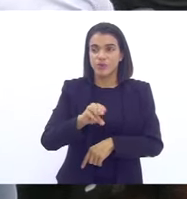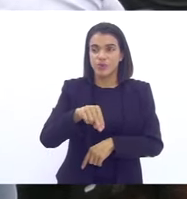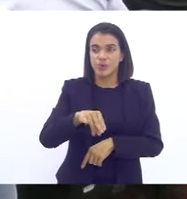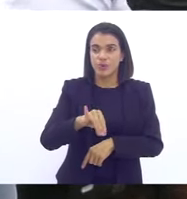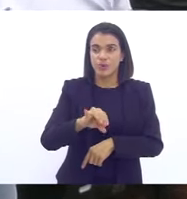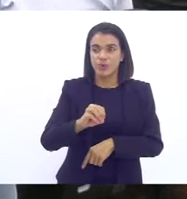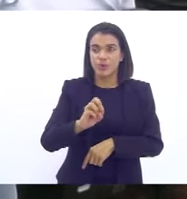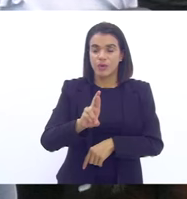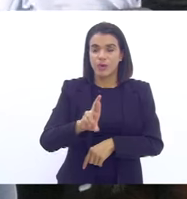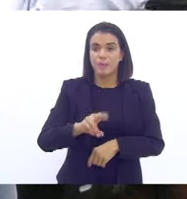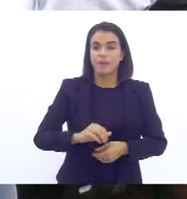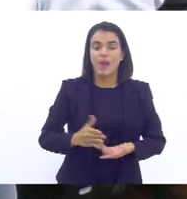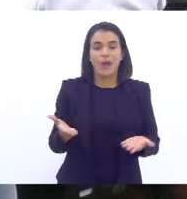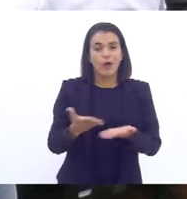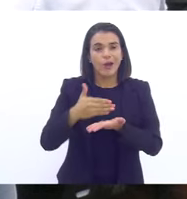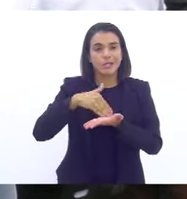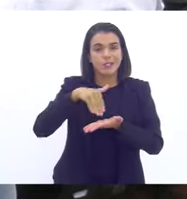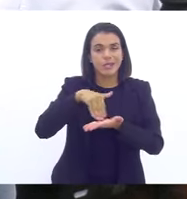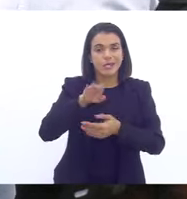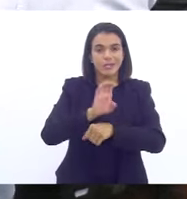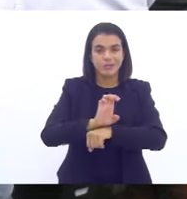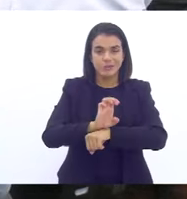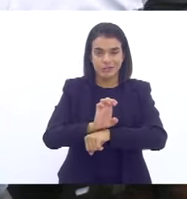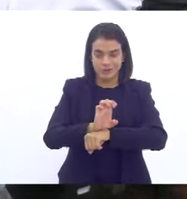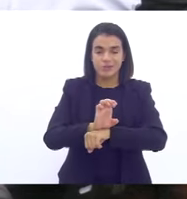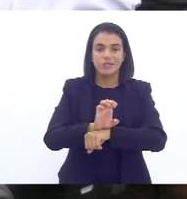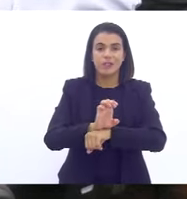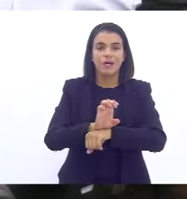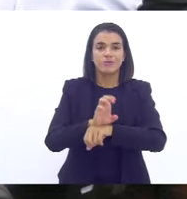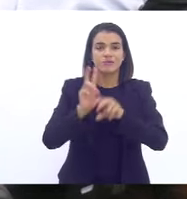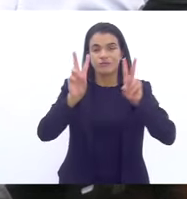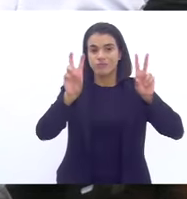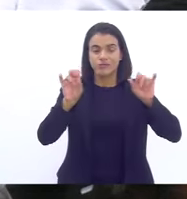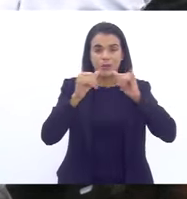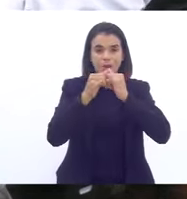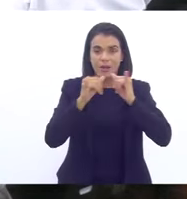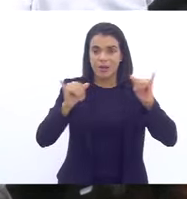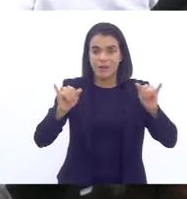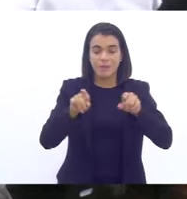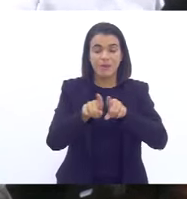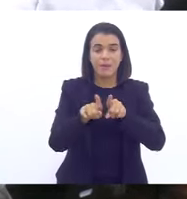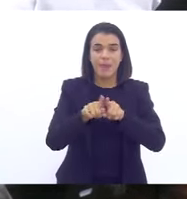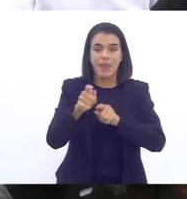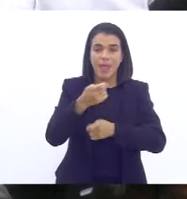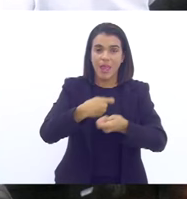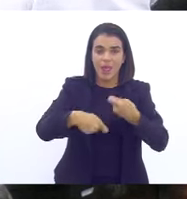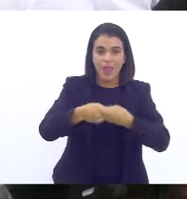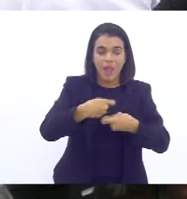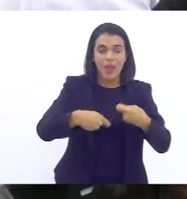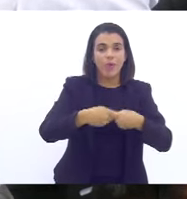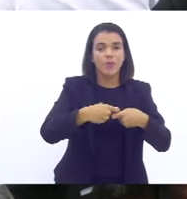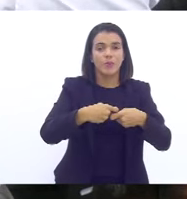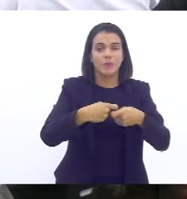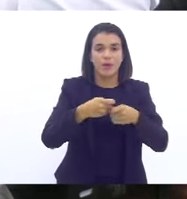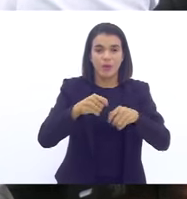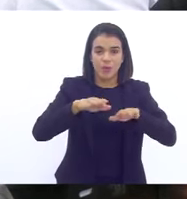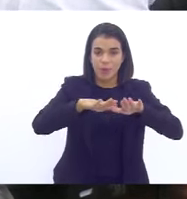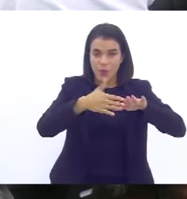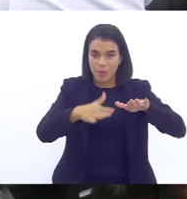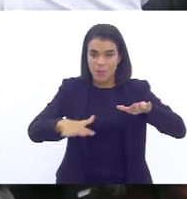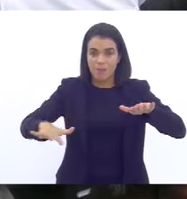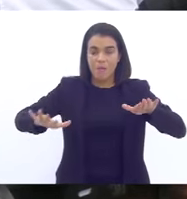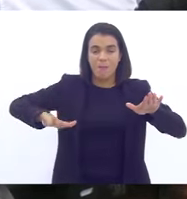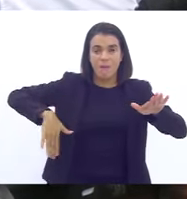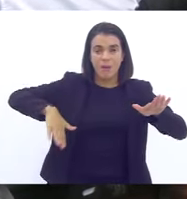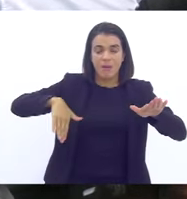palavra para a Secretaria de Estado de Energia e Economia do Mar, e, na sequência, para o deputado Hugo Leal.